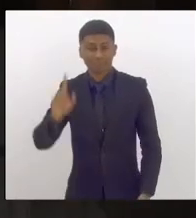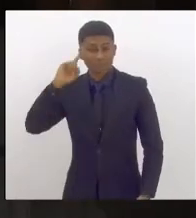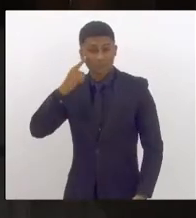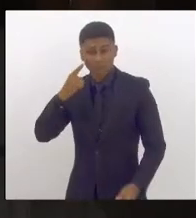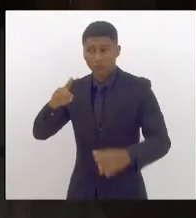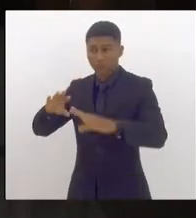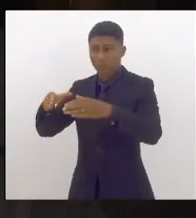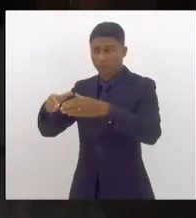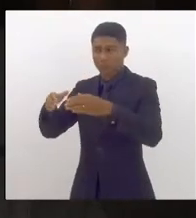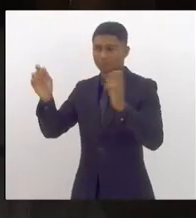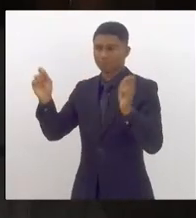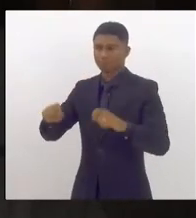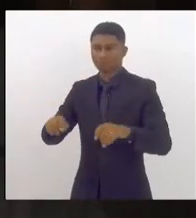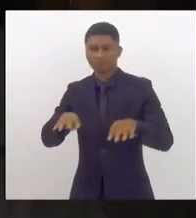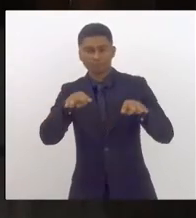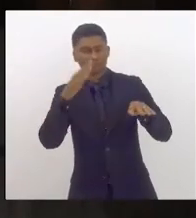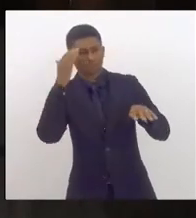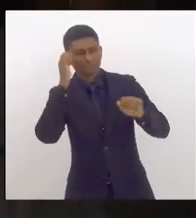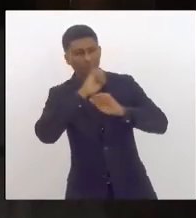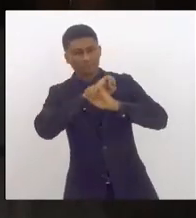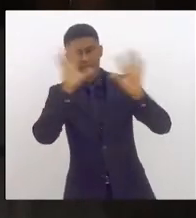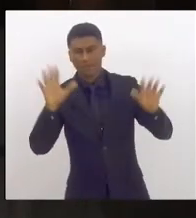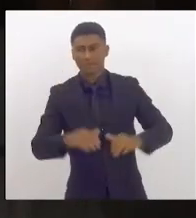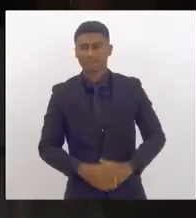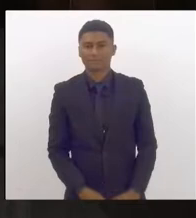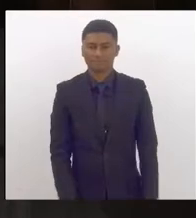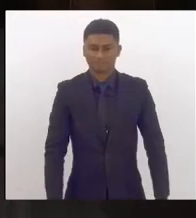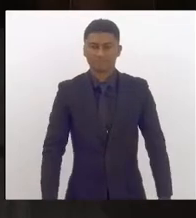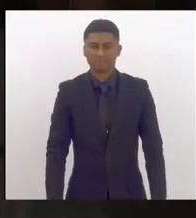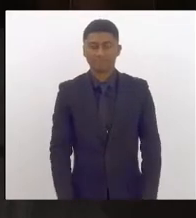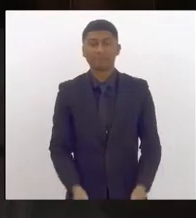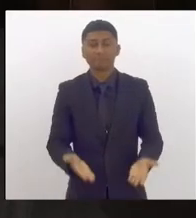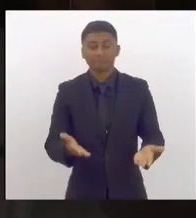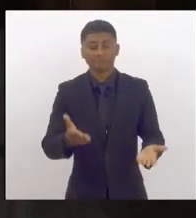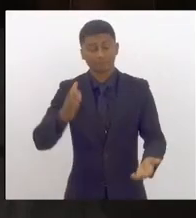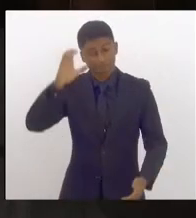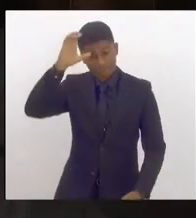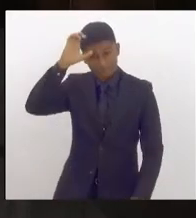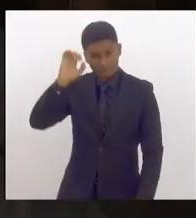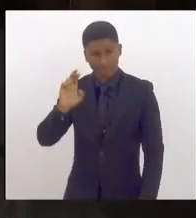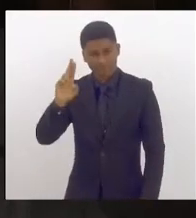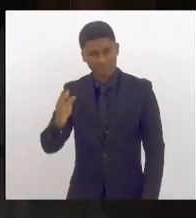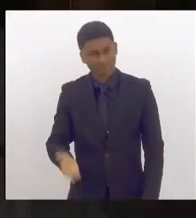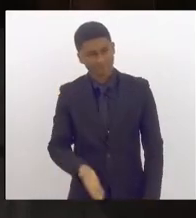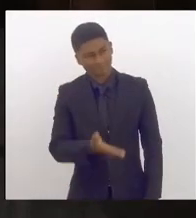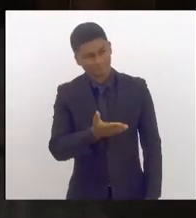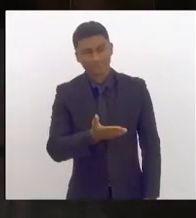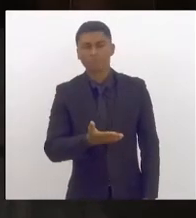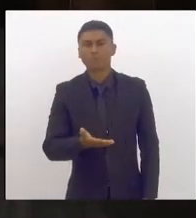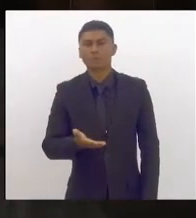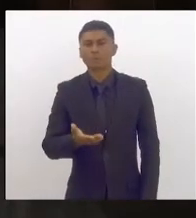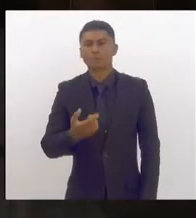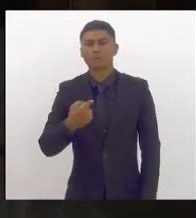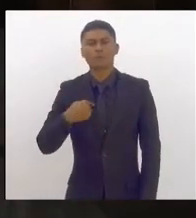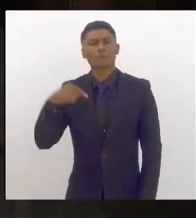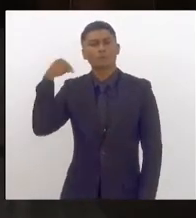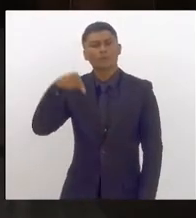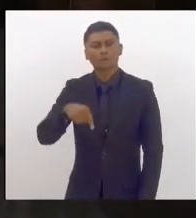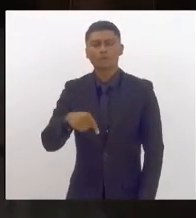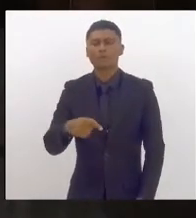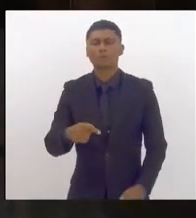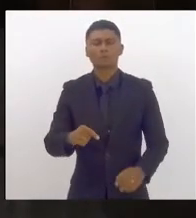comunidade surda do Rio de Janeiro deputada tia Ju eu gostaria neste